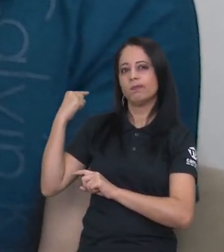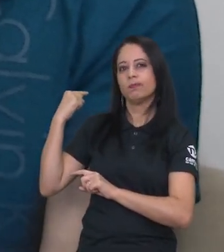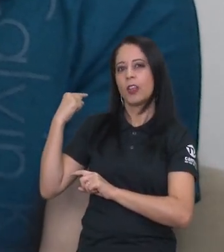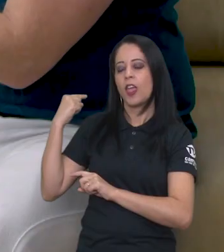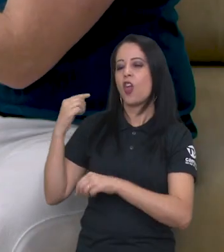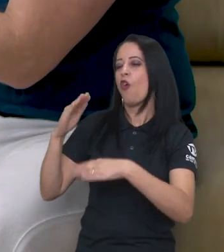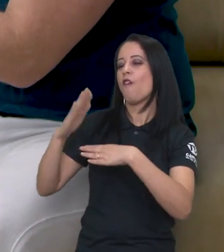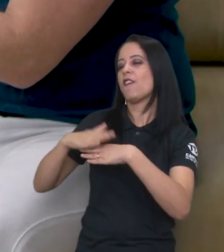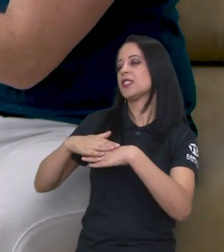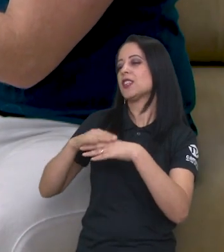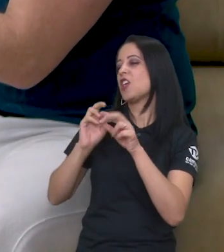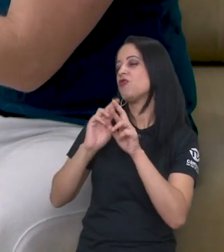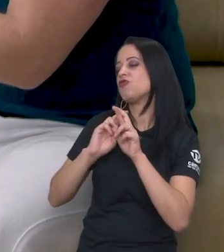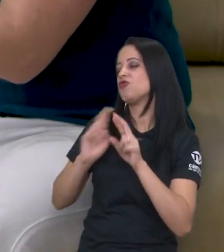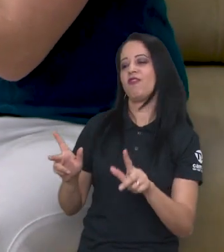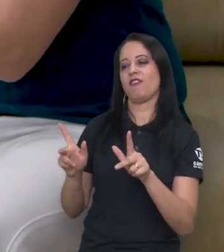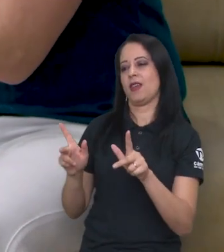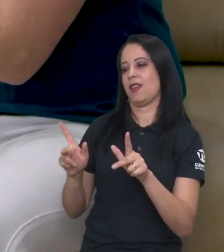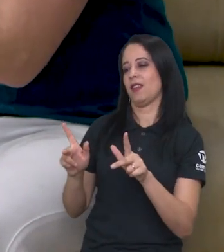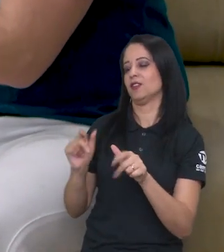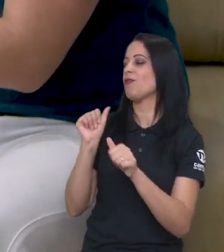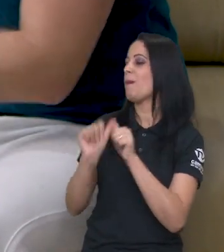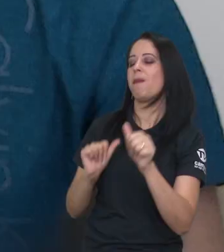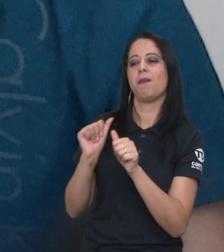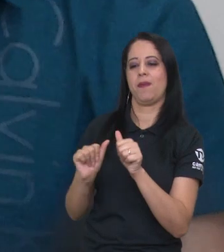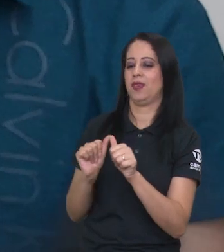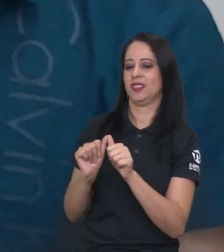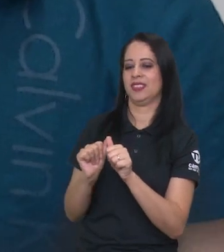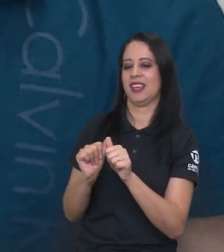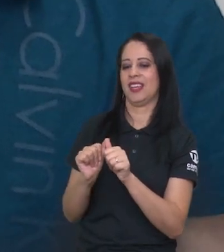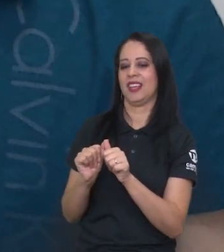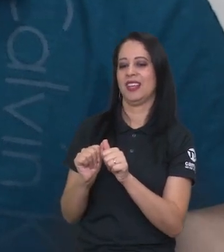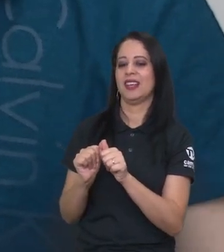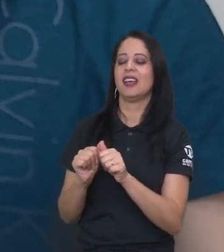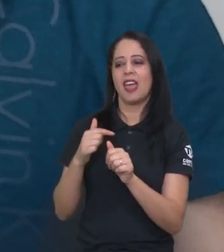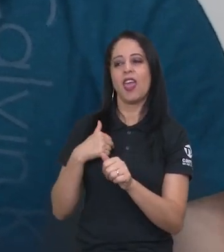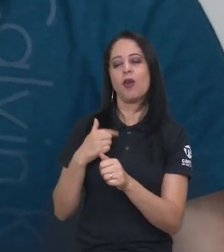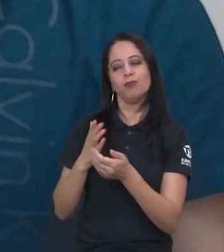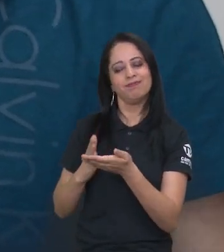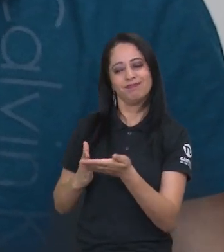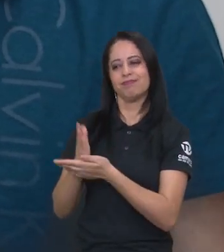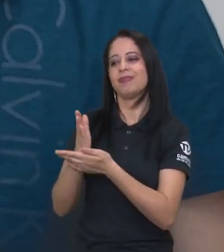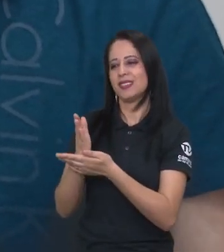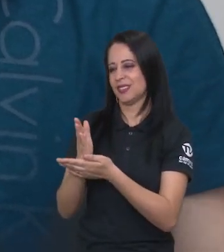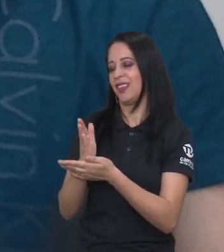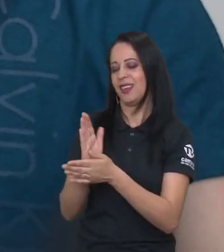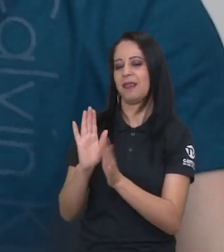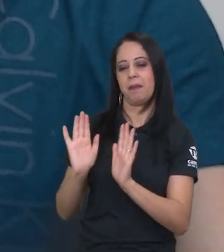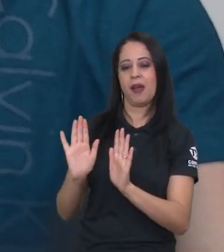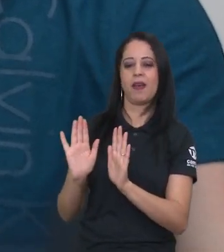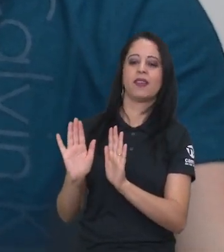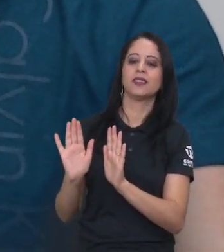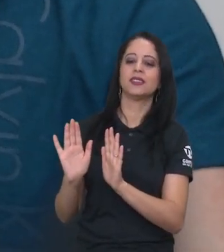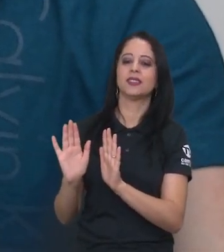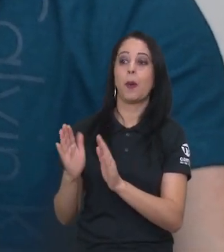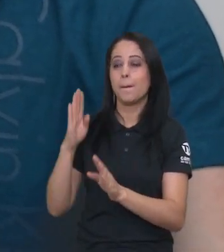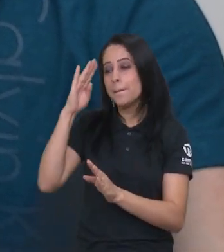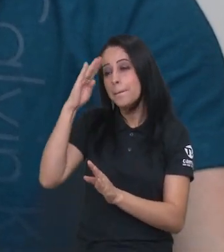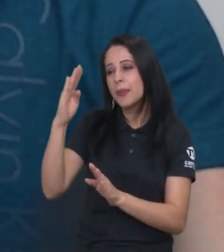tirei uma nota 8, passei de ano, vai. Nossa, se for a nota 7. Acho que esse seria assim, o